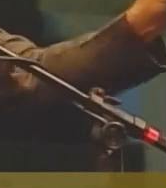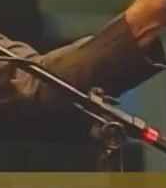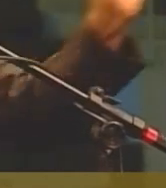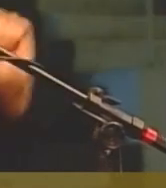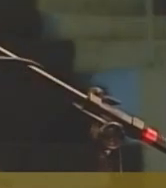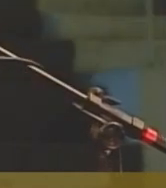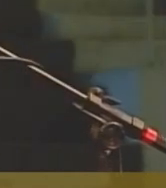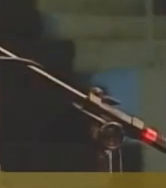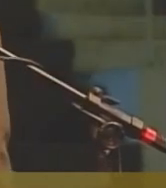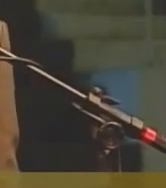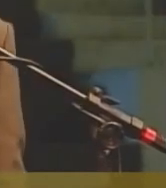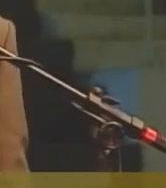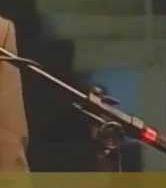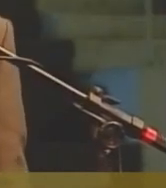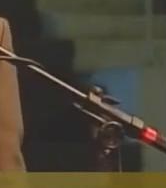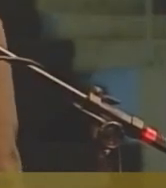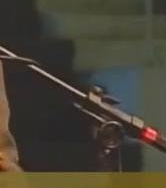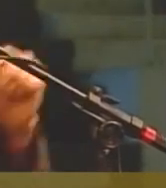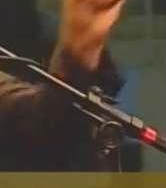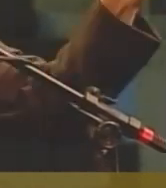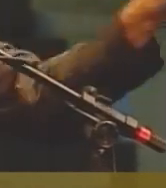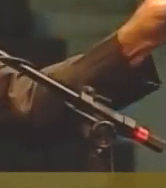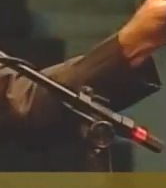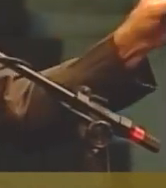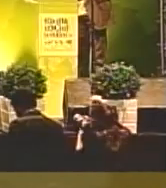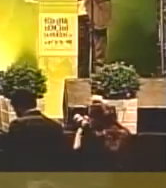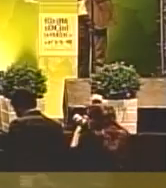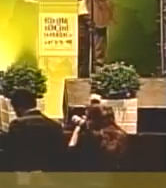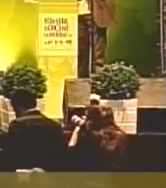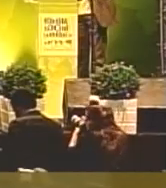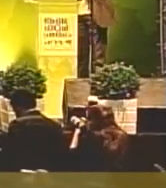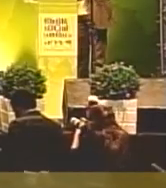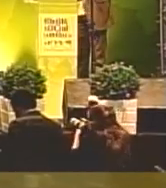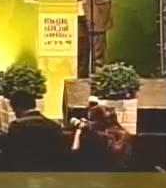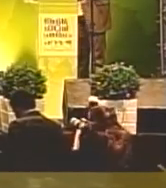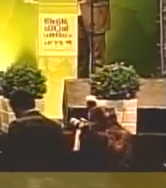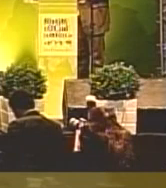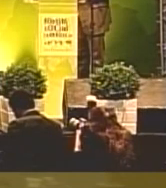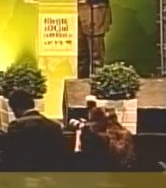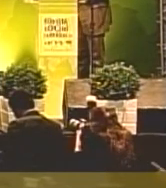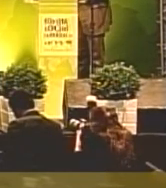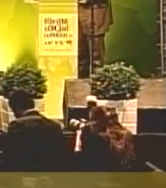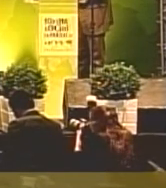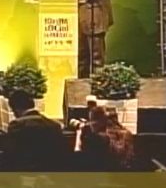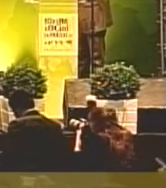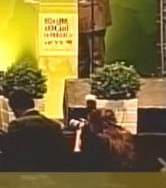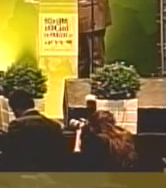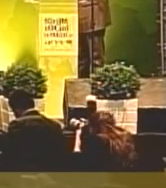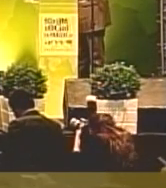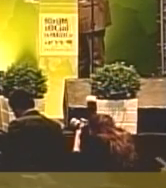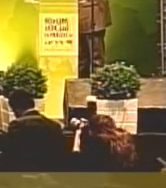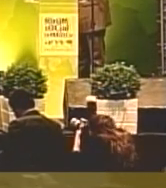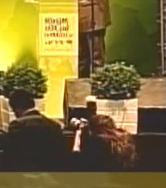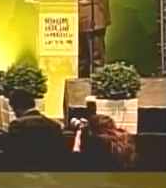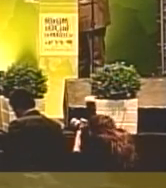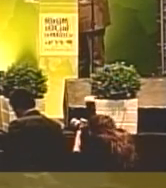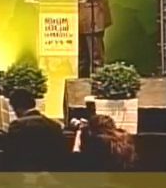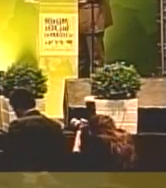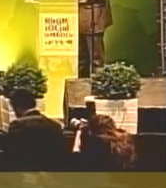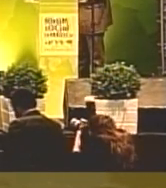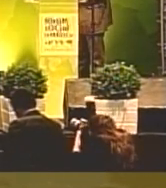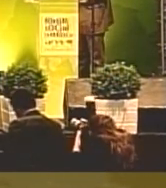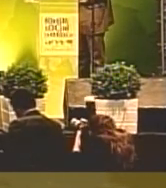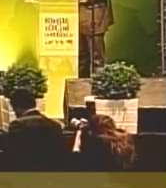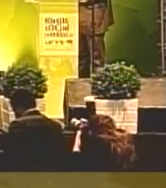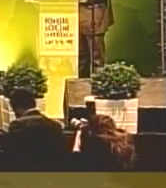hoje o menor índice de desemprego do país. Esta cidade tem inúmeras obras acontecendo, graças